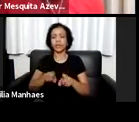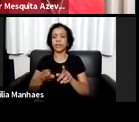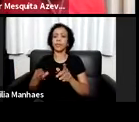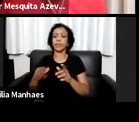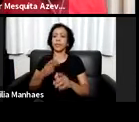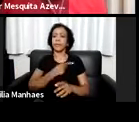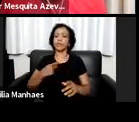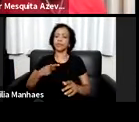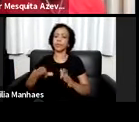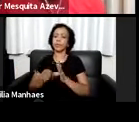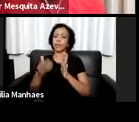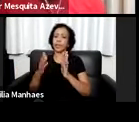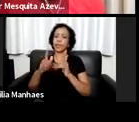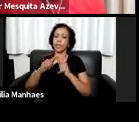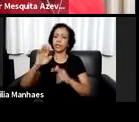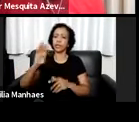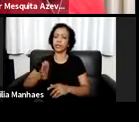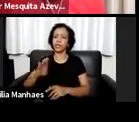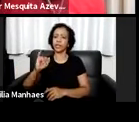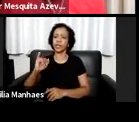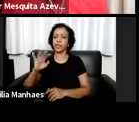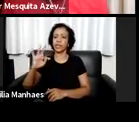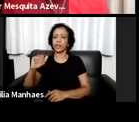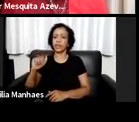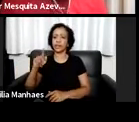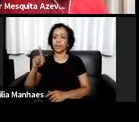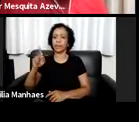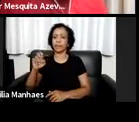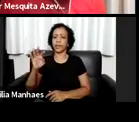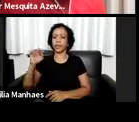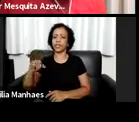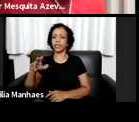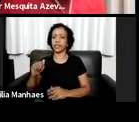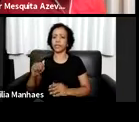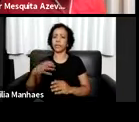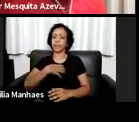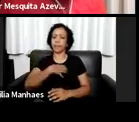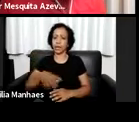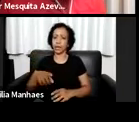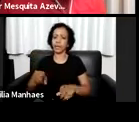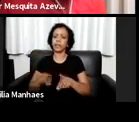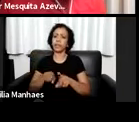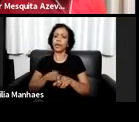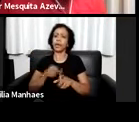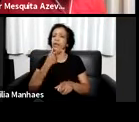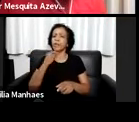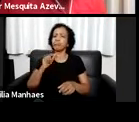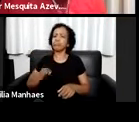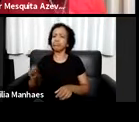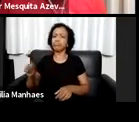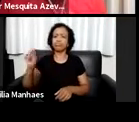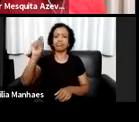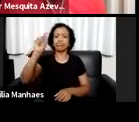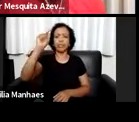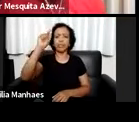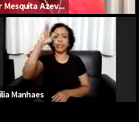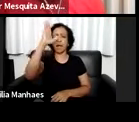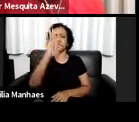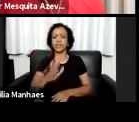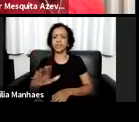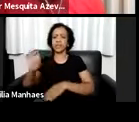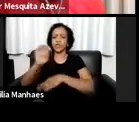Batista em Itapetinga, na Bahia, também o Zenite, lá de Potiraguá, irmãos de vários lugares do Brasil, pastor Jefferson aí da